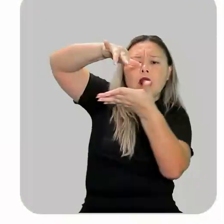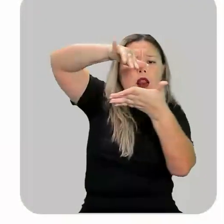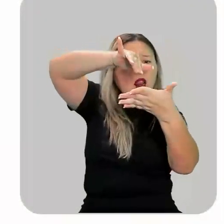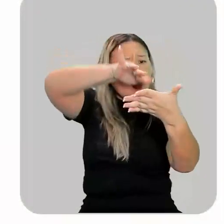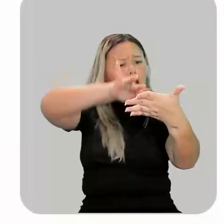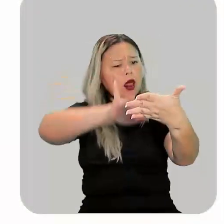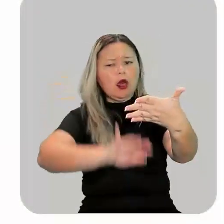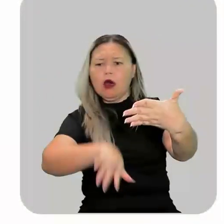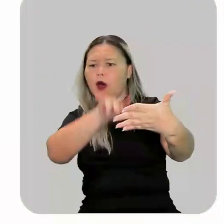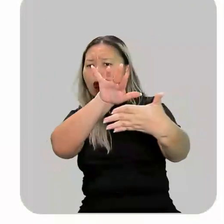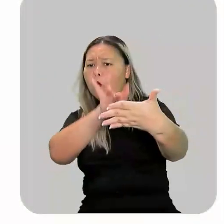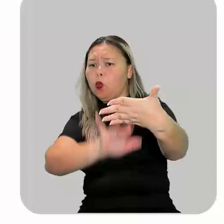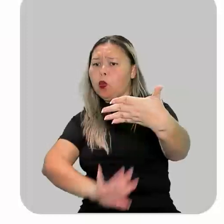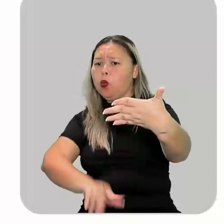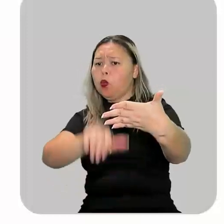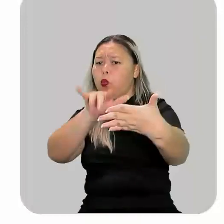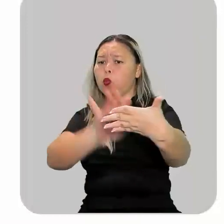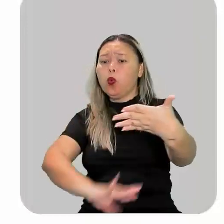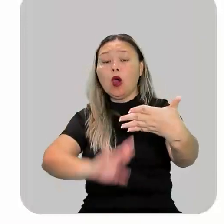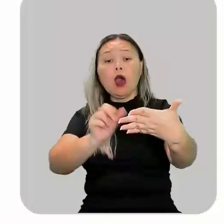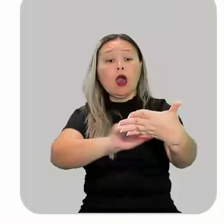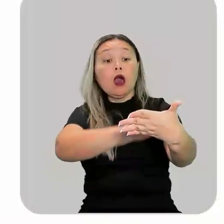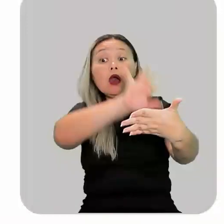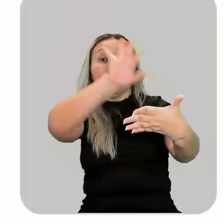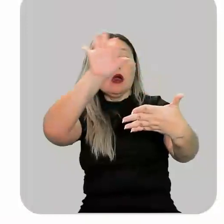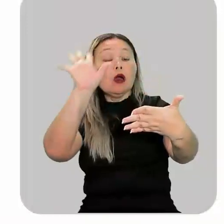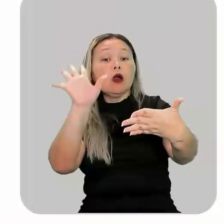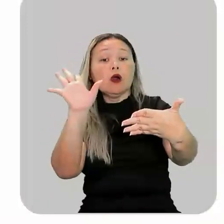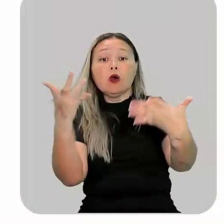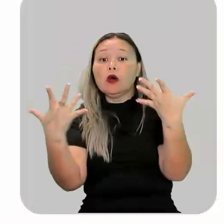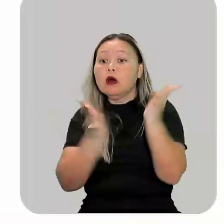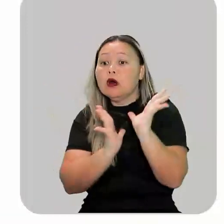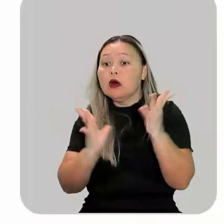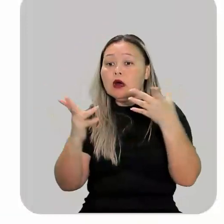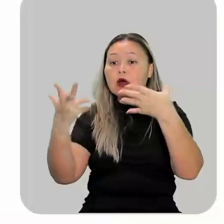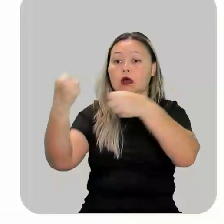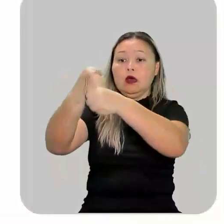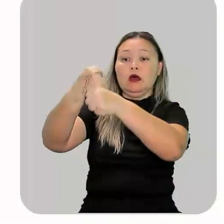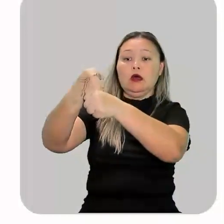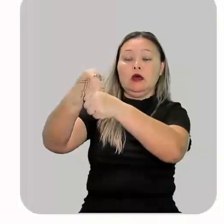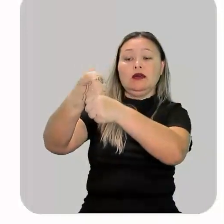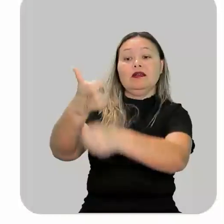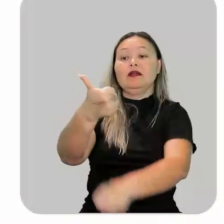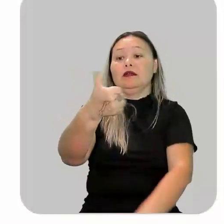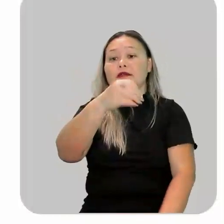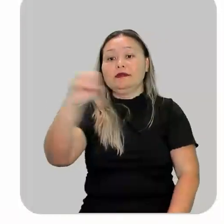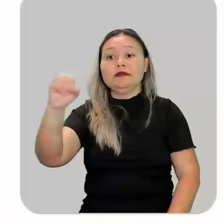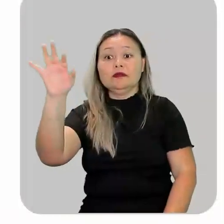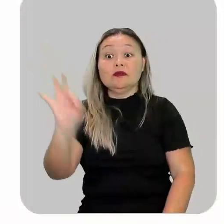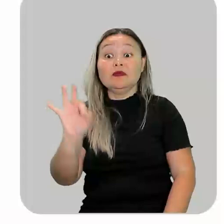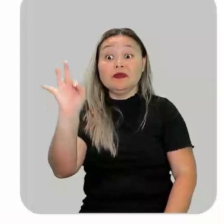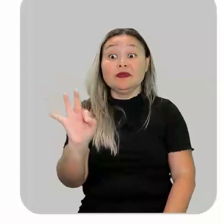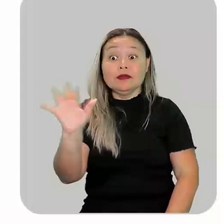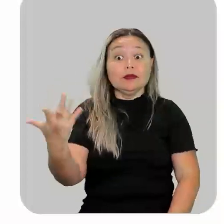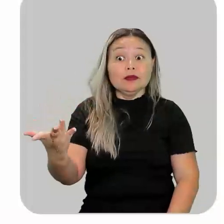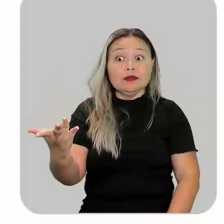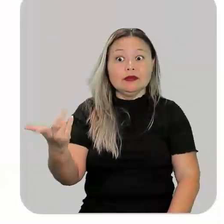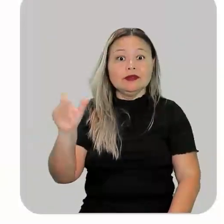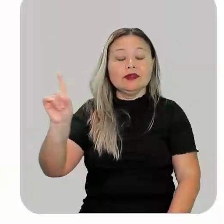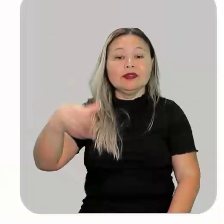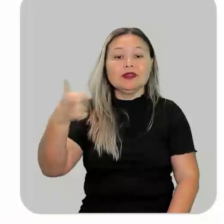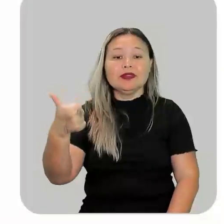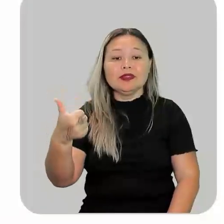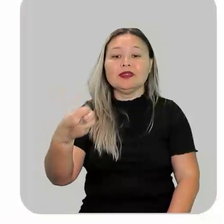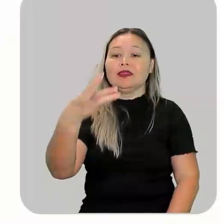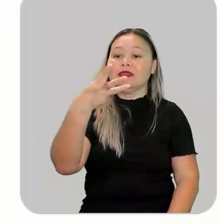essa interpretação, você vai ver que, é claro, né, que somando tudo aqui, a gente tem 100%. 100%, né? Ou seja,